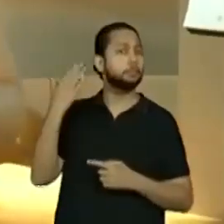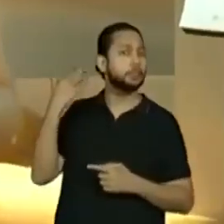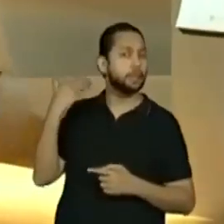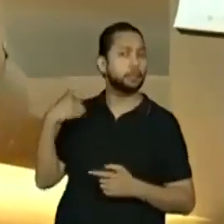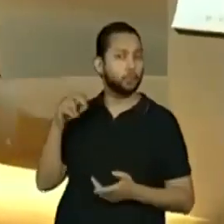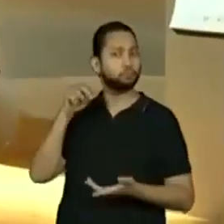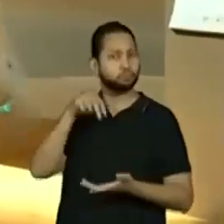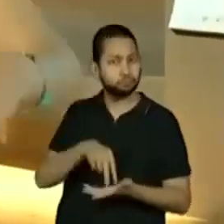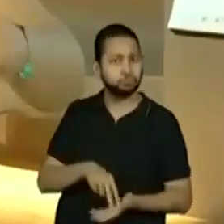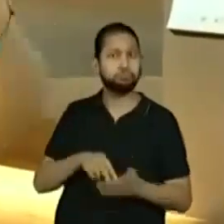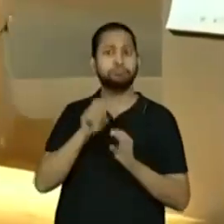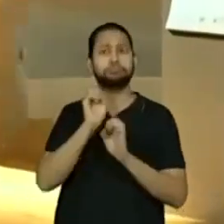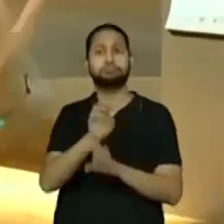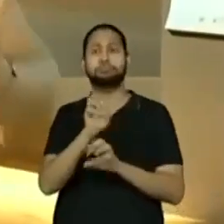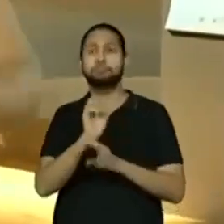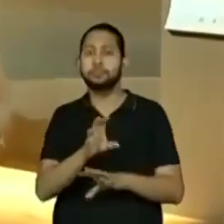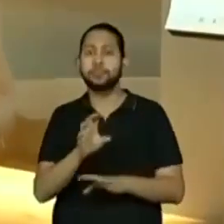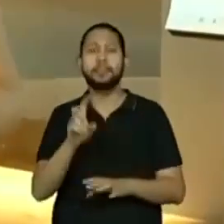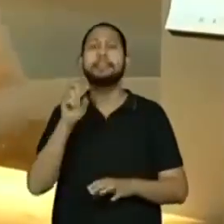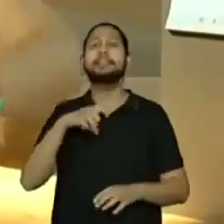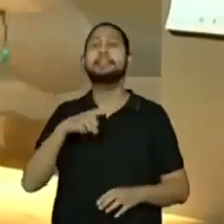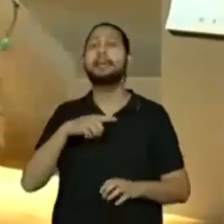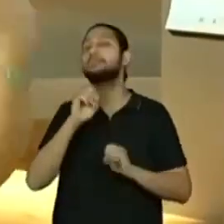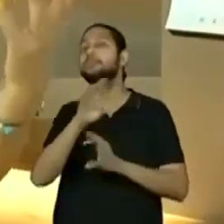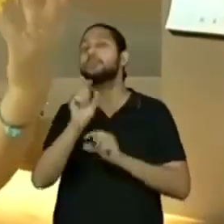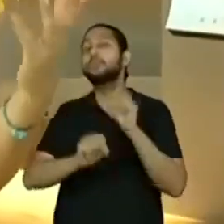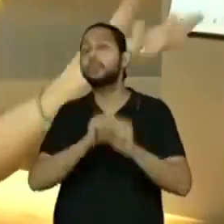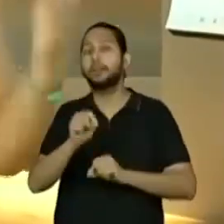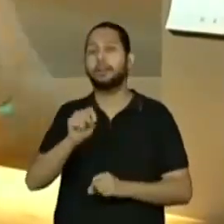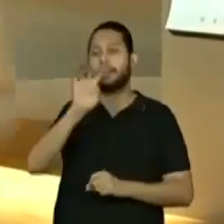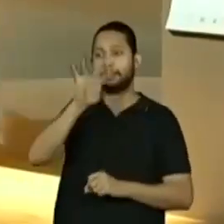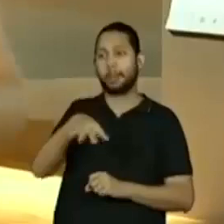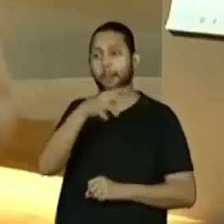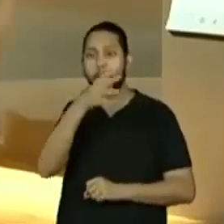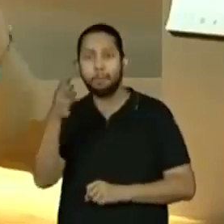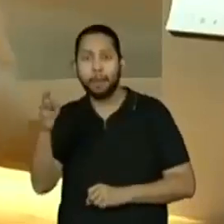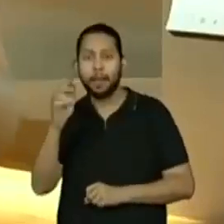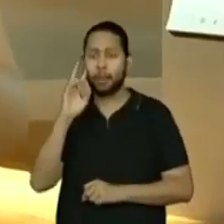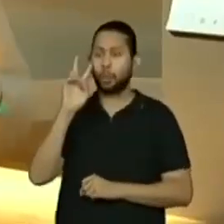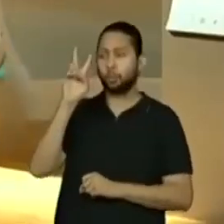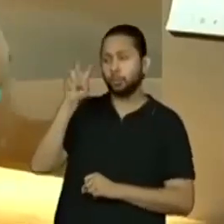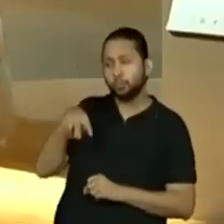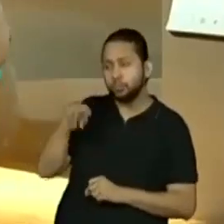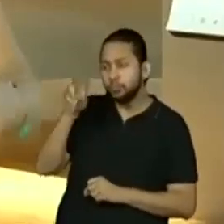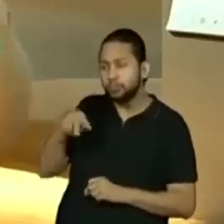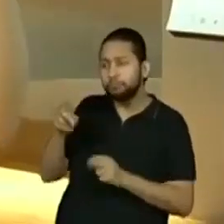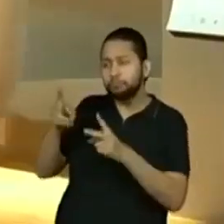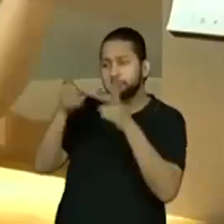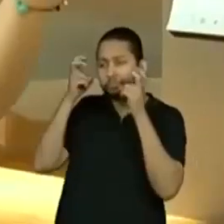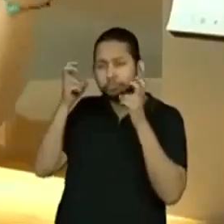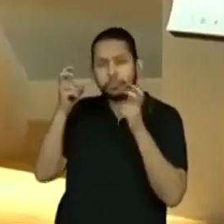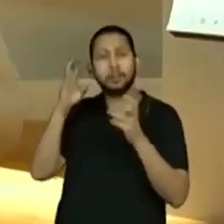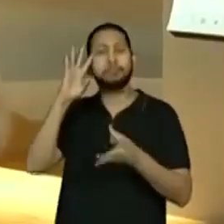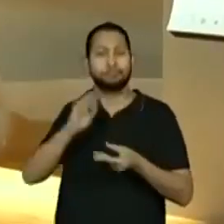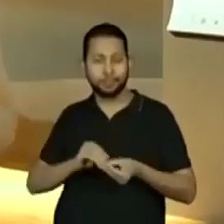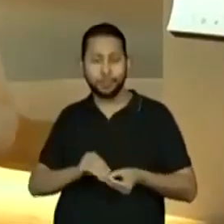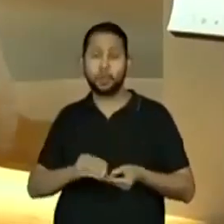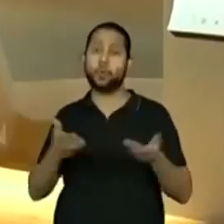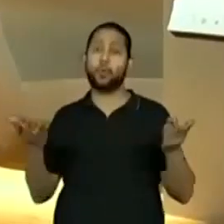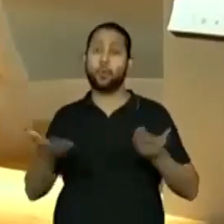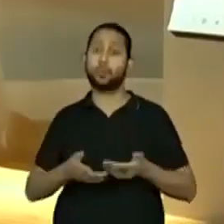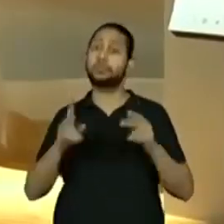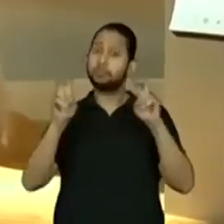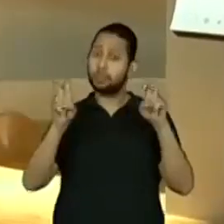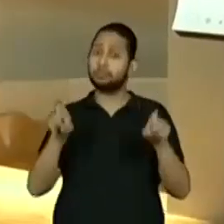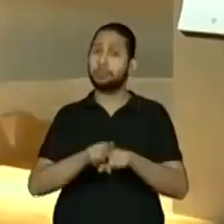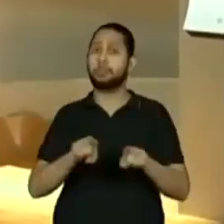estive aqui e nós trabalhamos com tabelas, leitura, conclusões. Hoje trabalharemos um outro tema muito